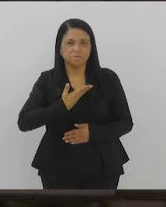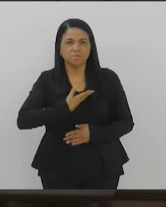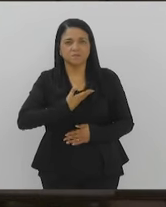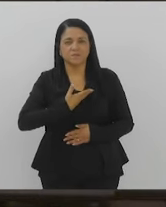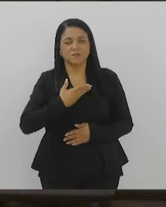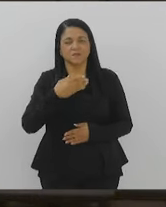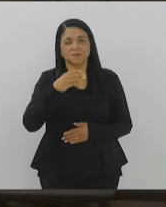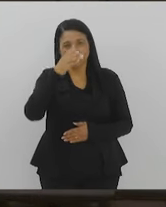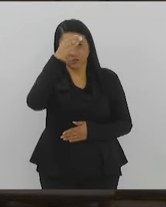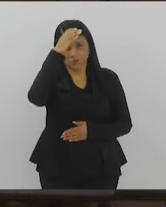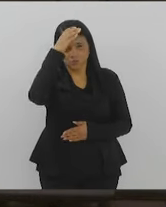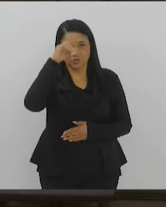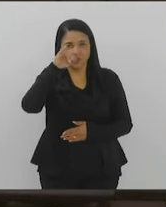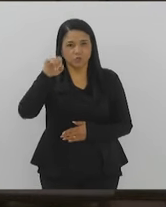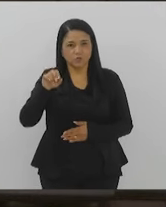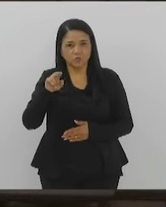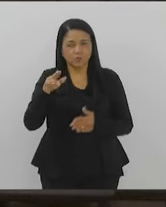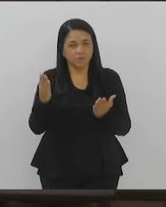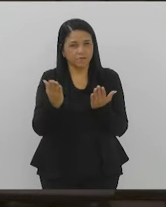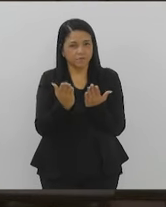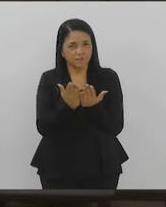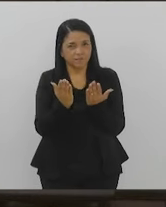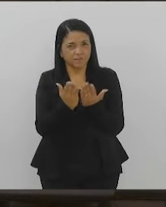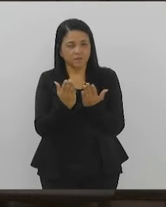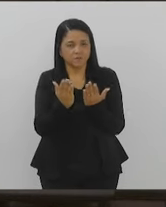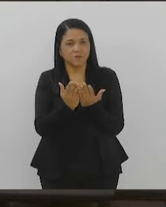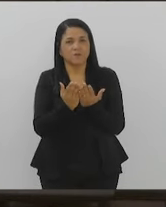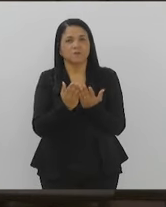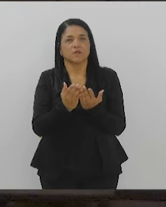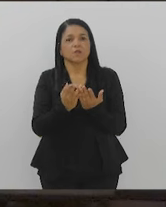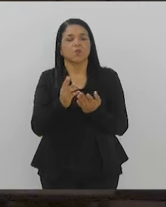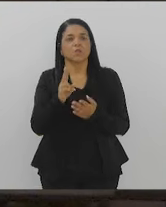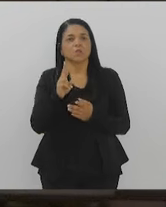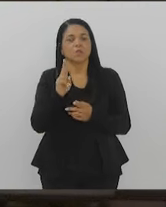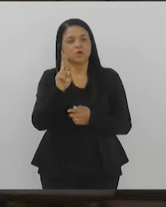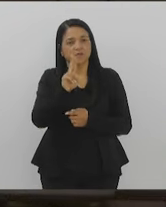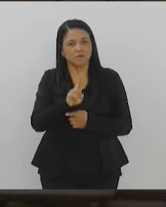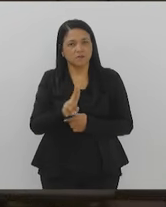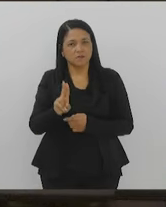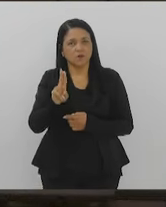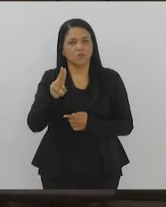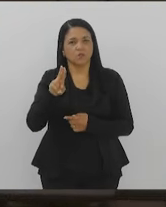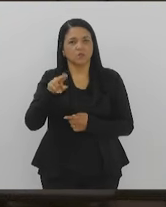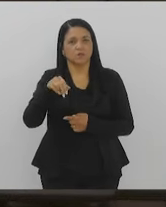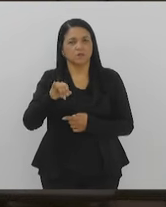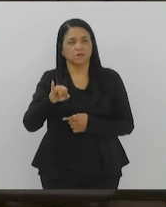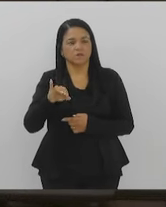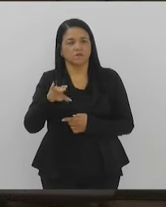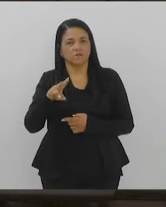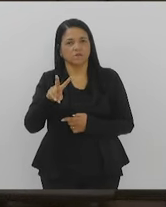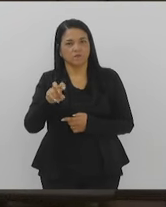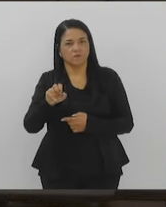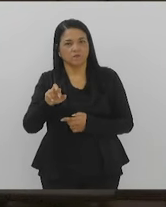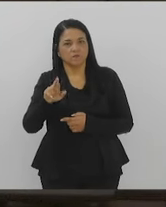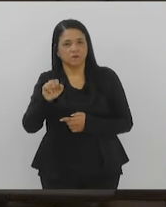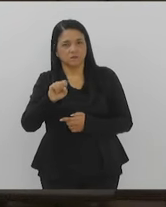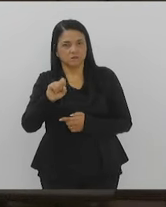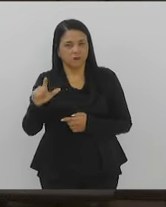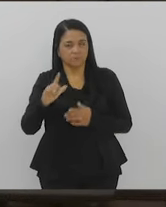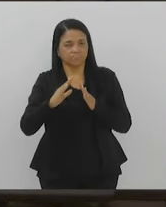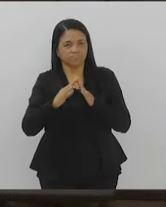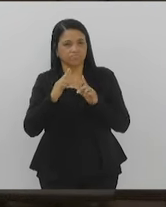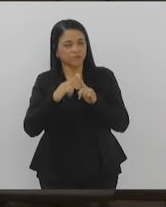Ju é evangélica, é da Universal e tem um carinho imenso pela Assembleia de Deus. Meu amigo